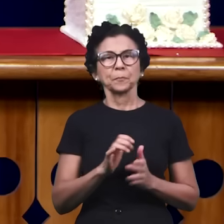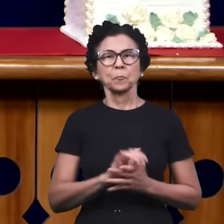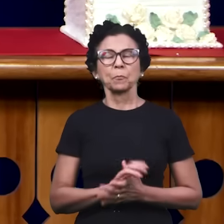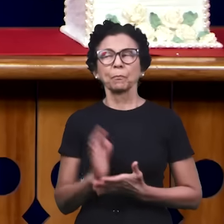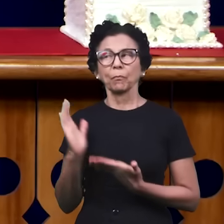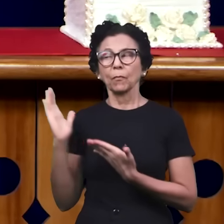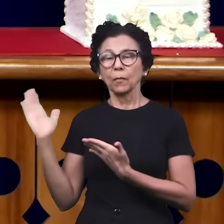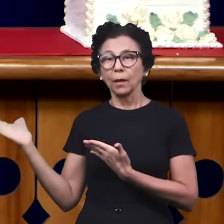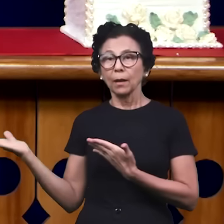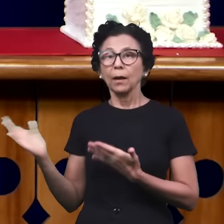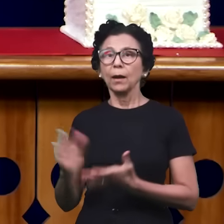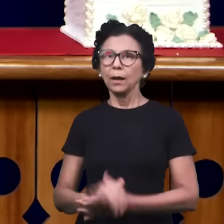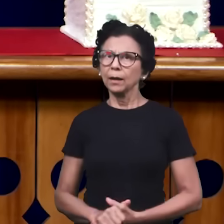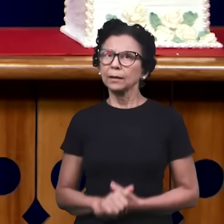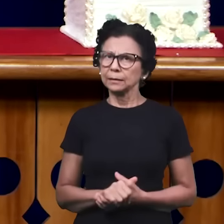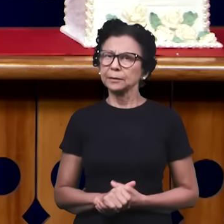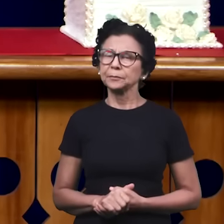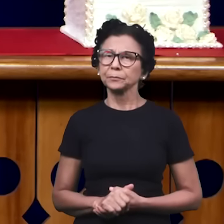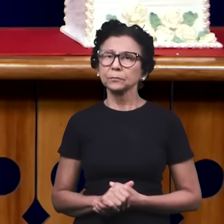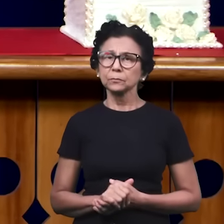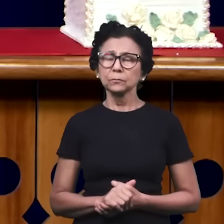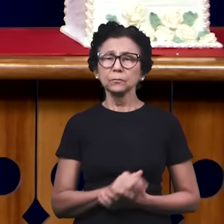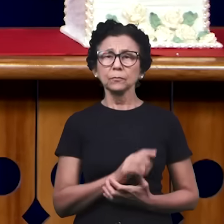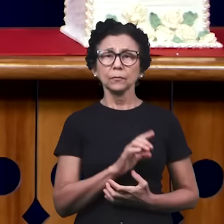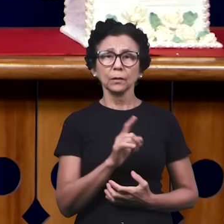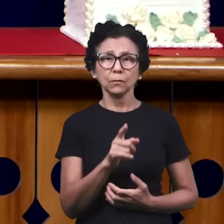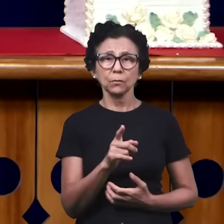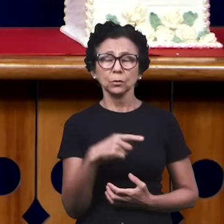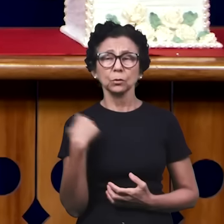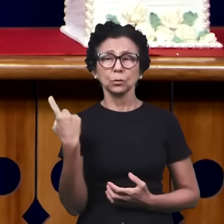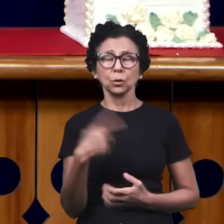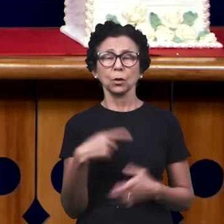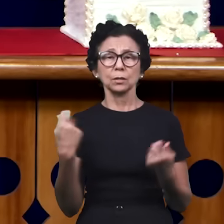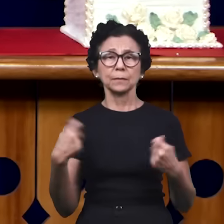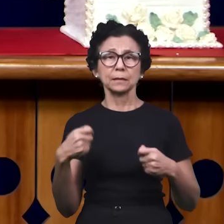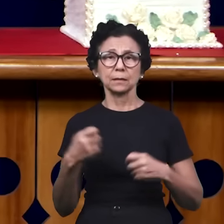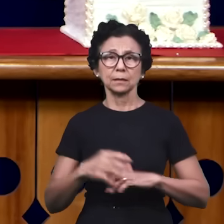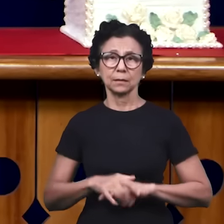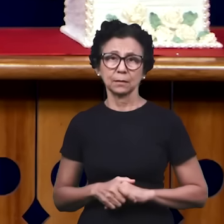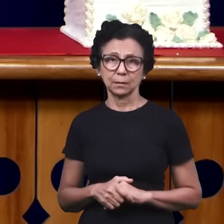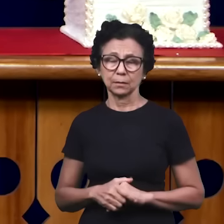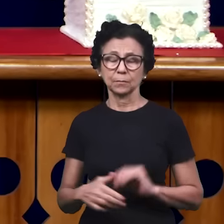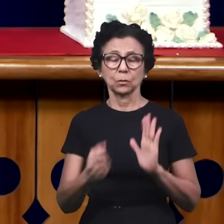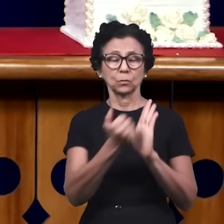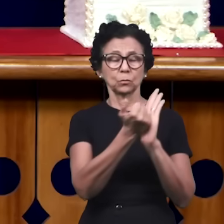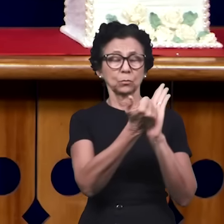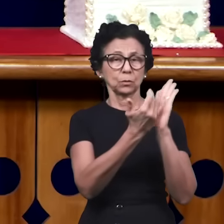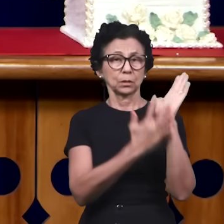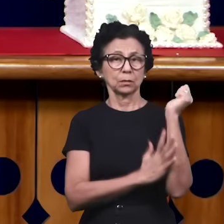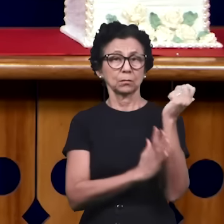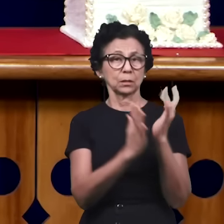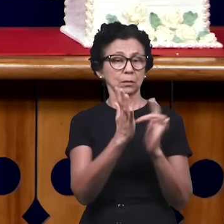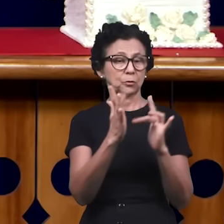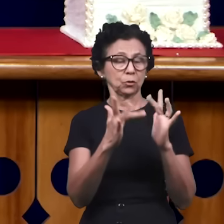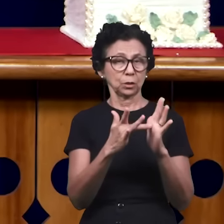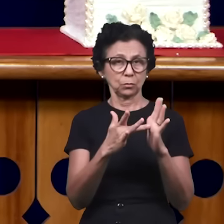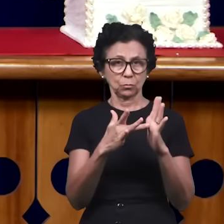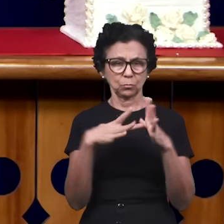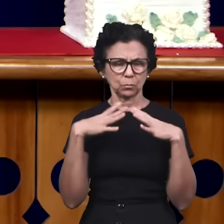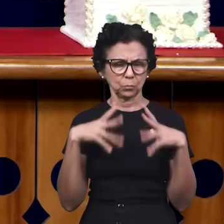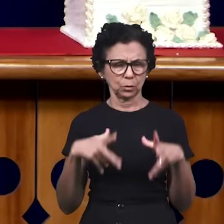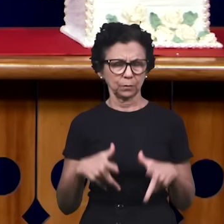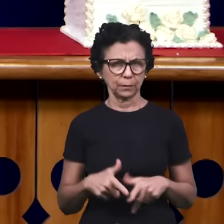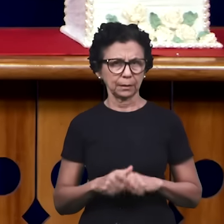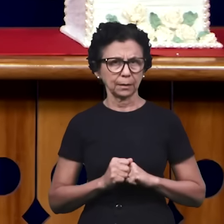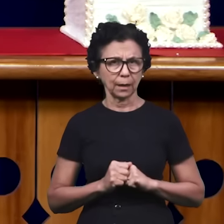como um instrumento de justiça. Ou seja, nós temos que ser justificados pelo sangue de Jesus, estarmos em comunhão com o Senhor,